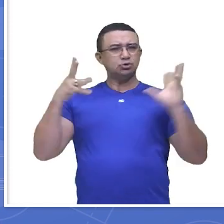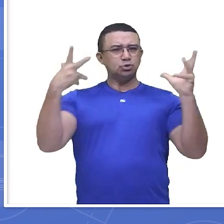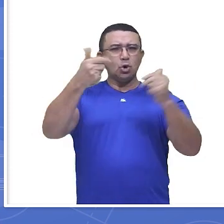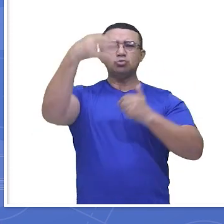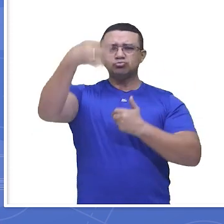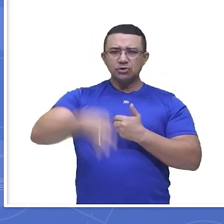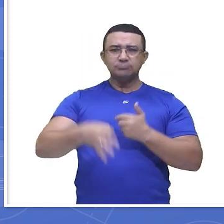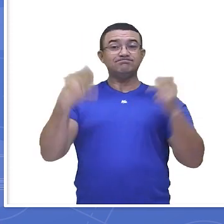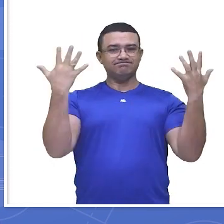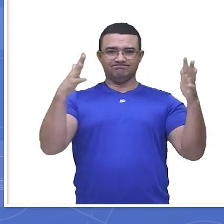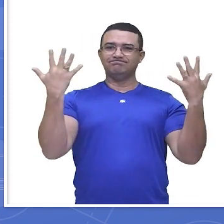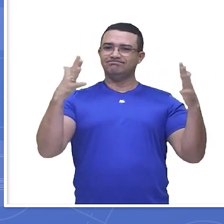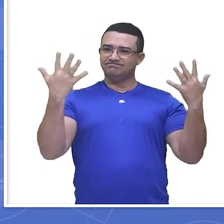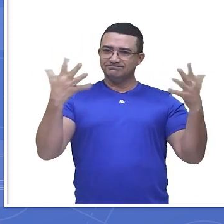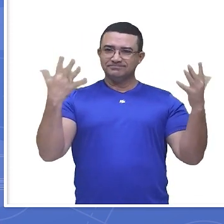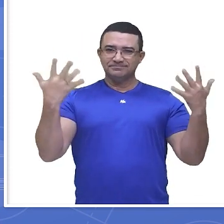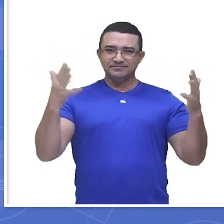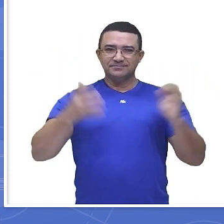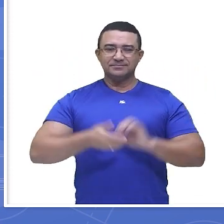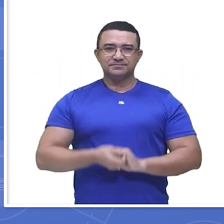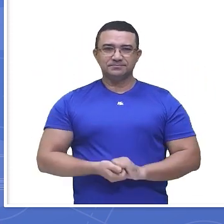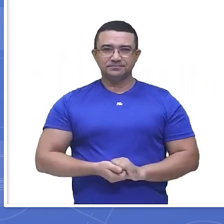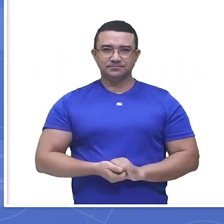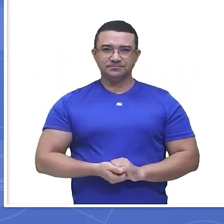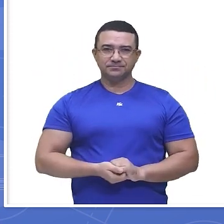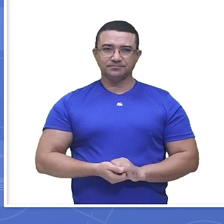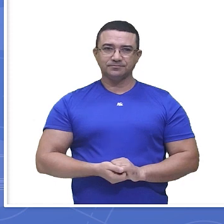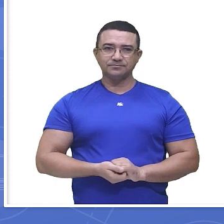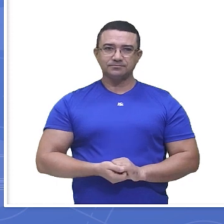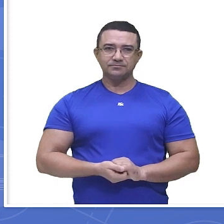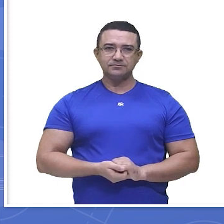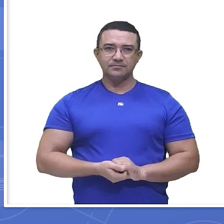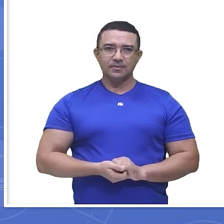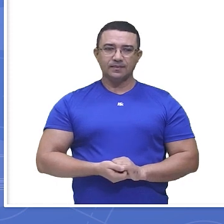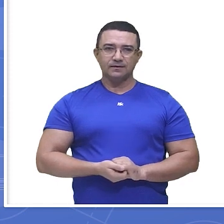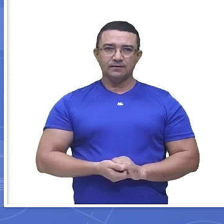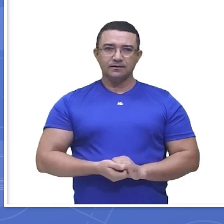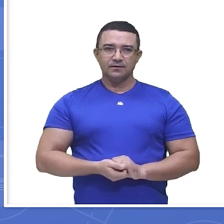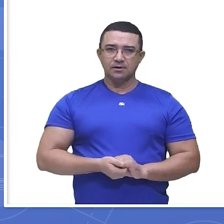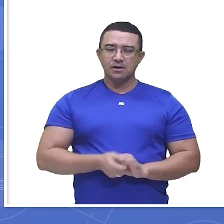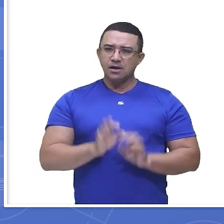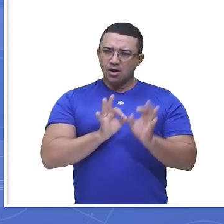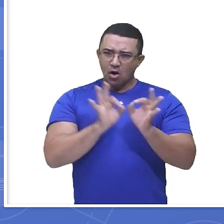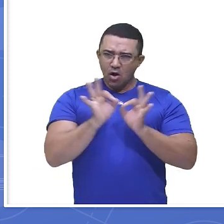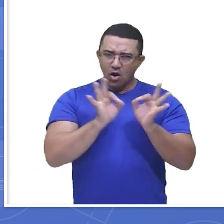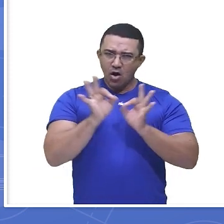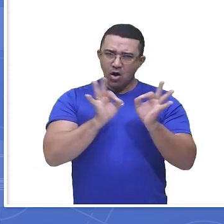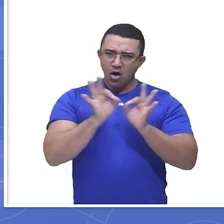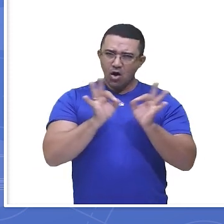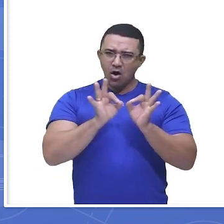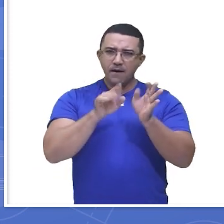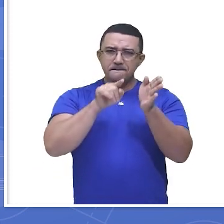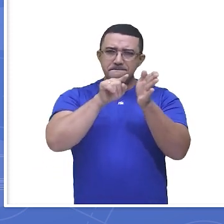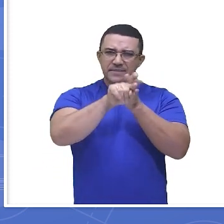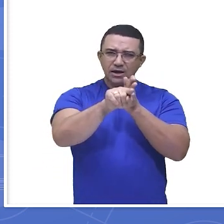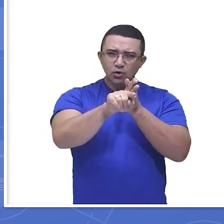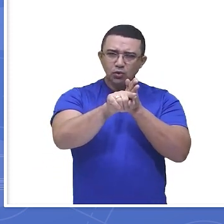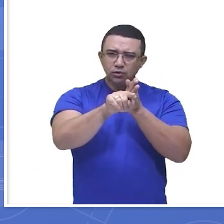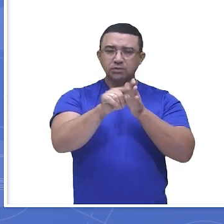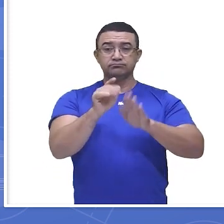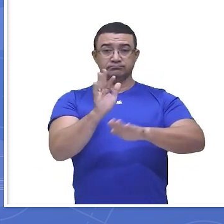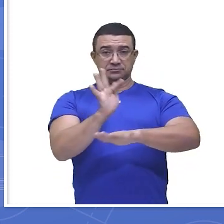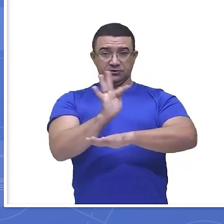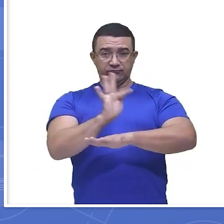meus parabéns, ok? Vamos para a segunda questão, então. A segunda questão é elaborar